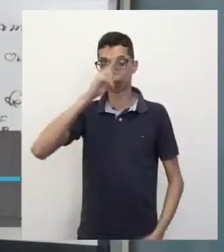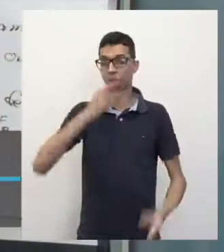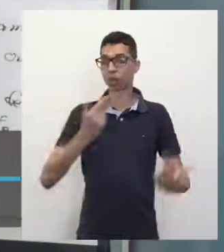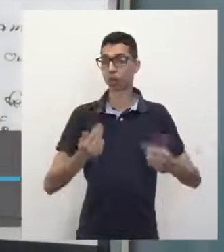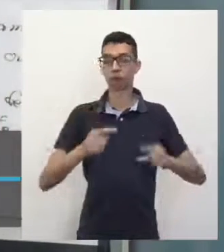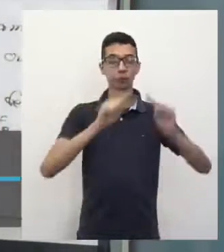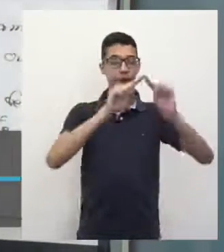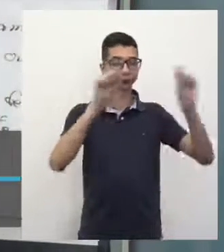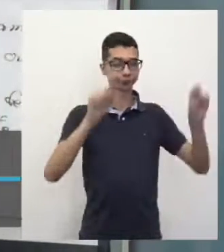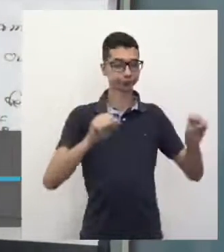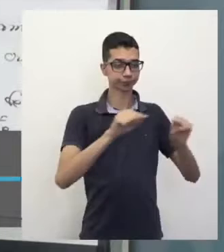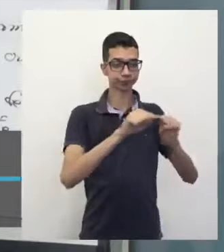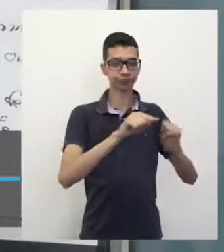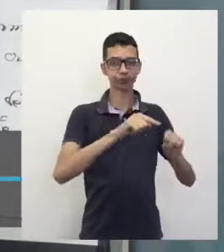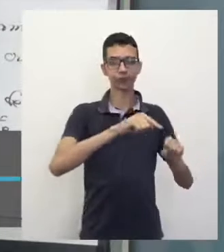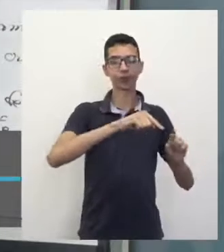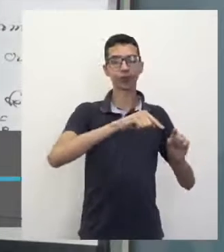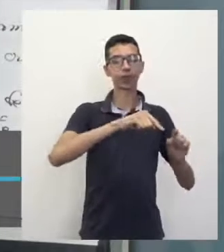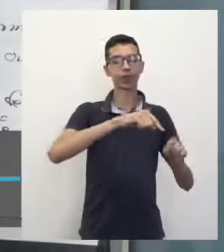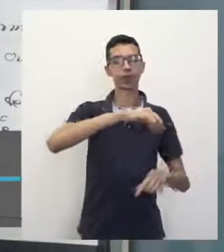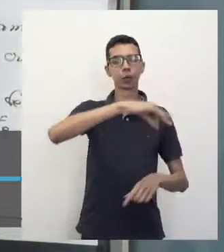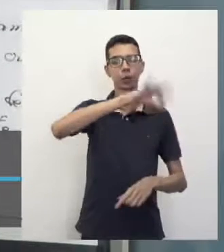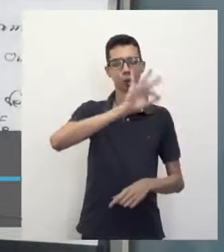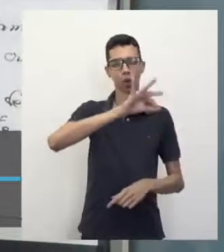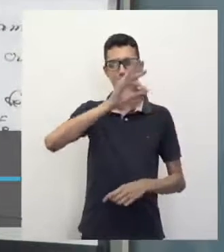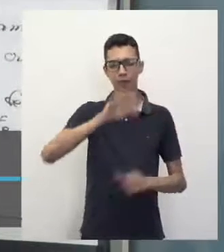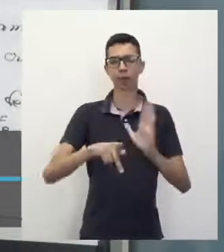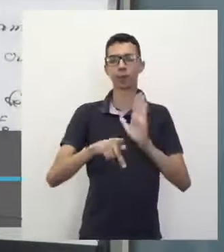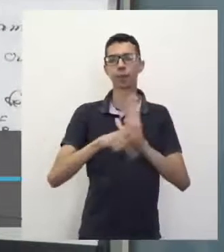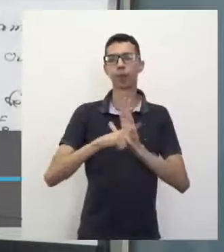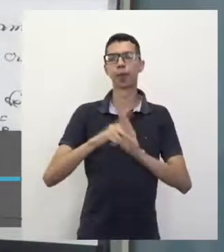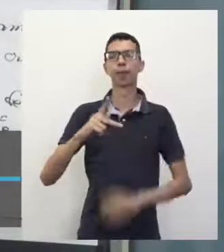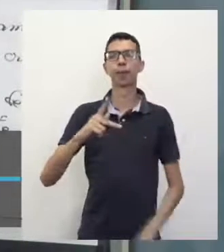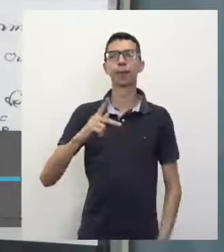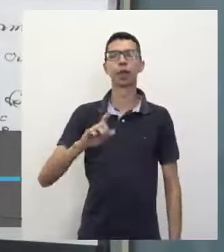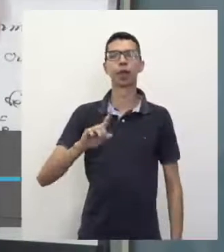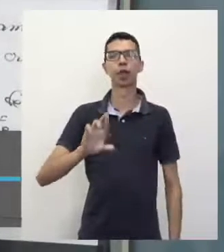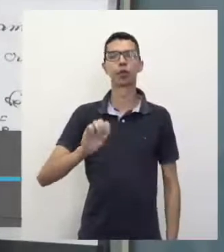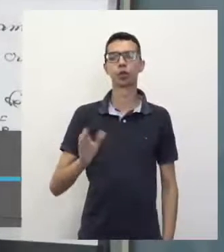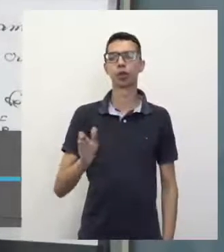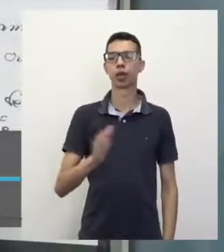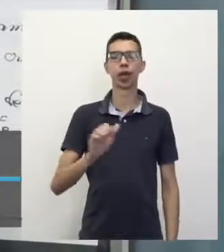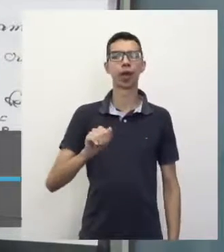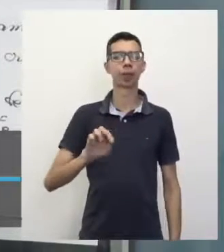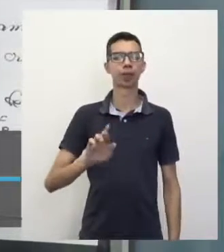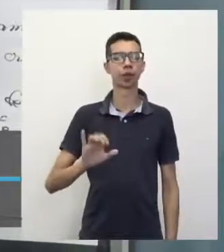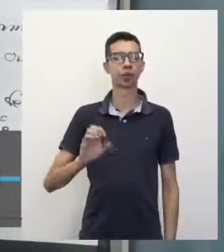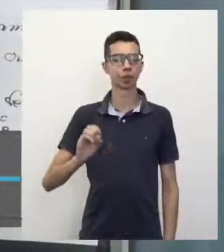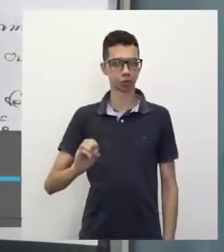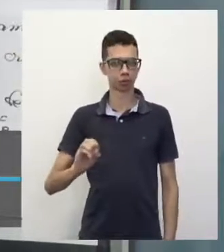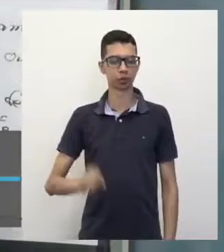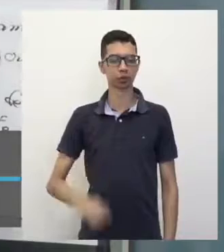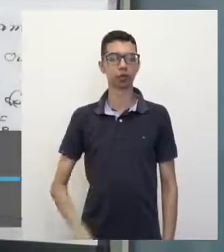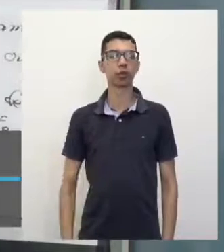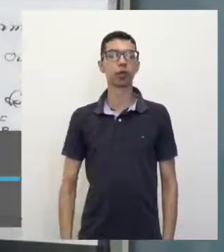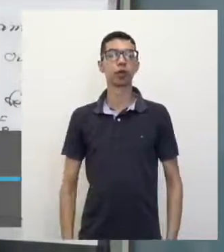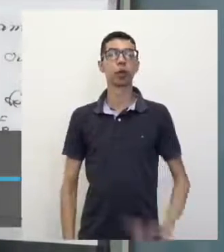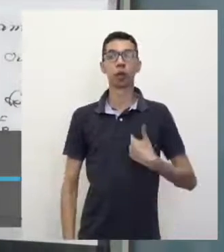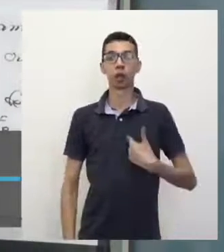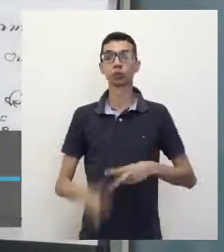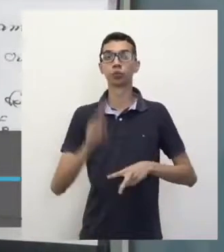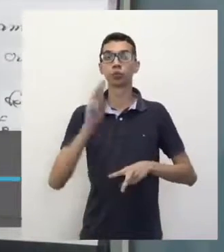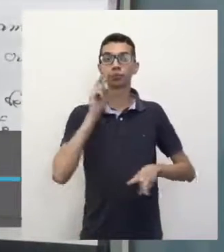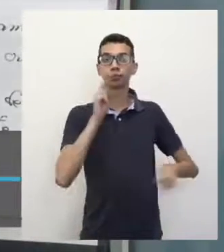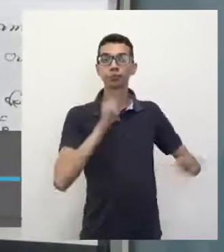né, do monumento lá à Independência, né? O quadro, né, Independência ou Morte lá do Pedro Américo. Tá? Eu vou ver justamente